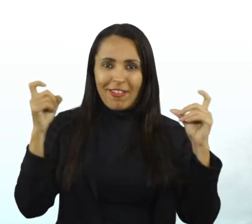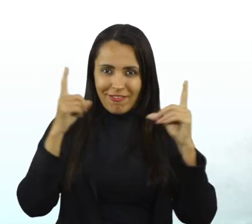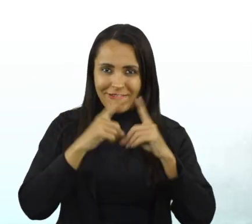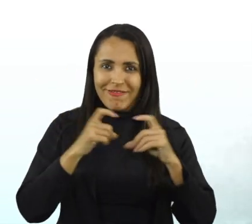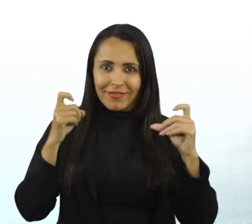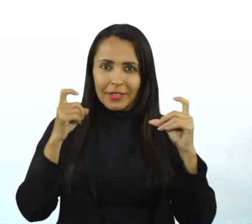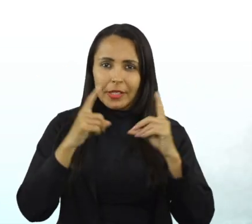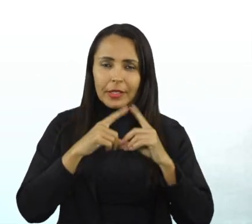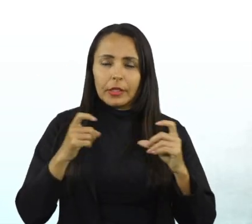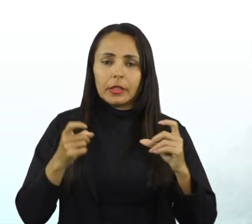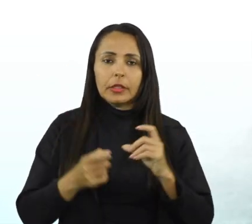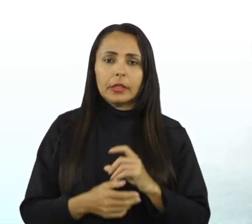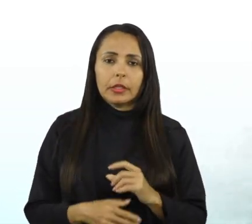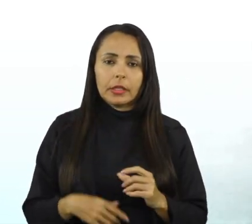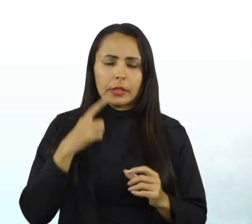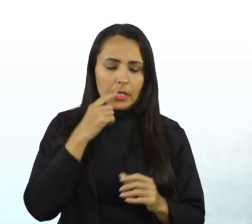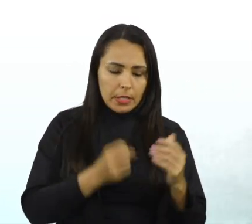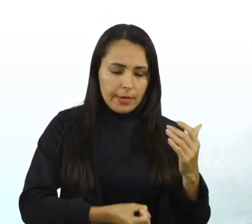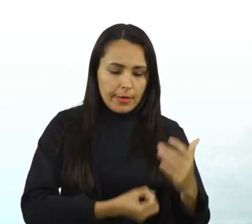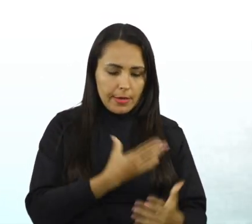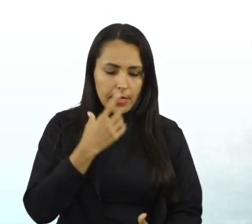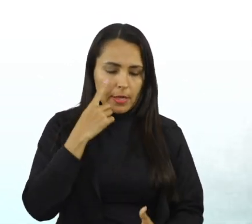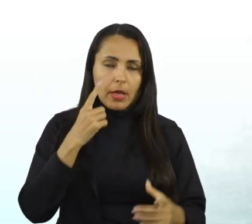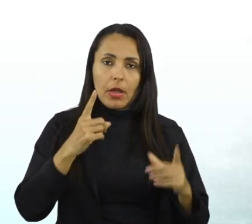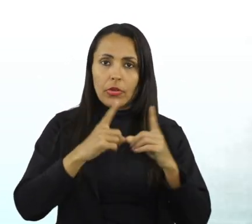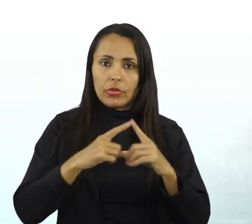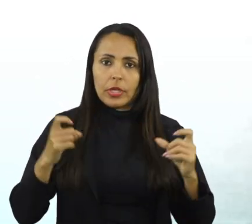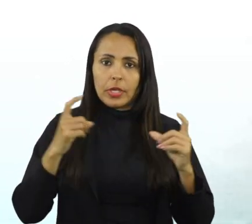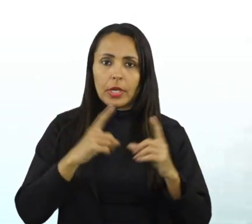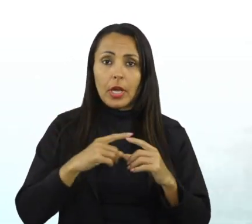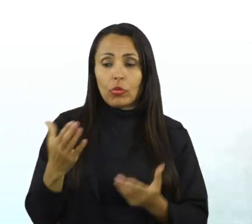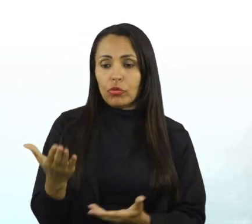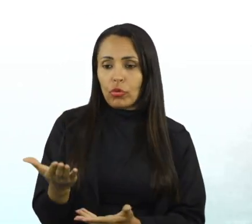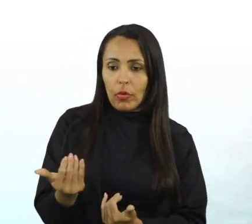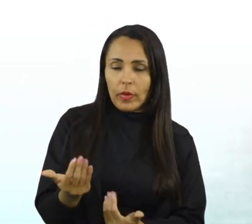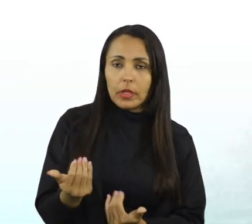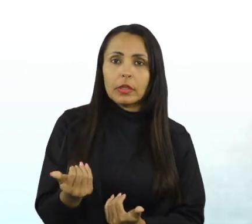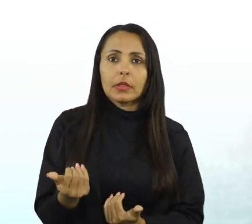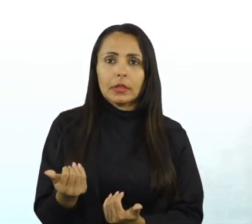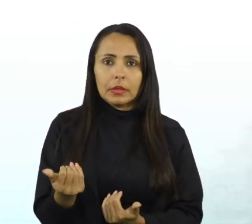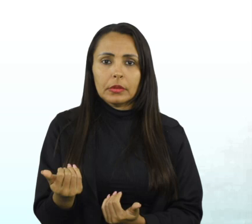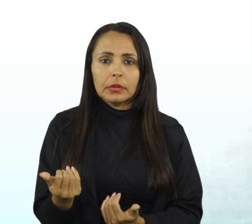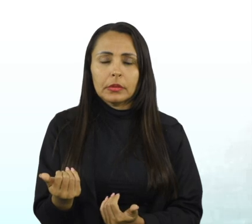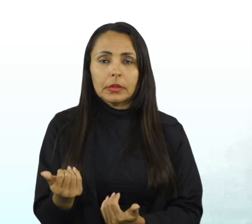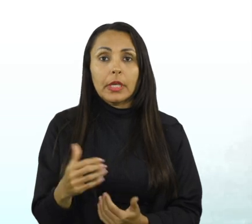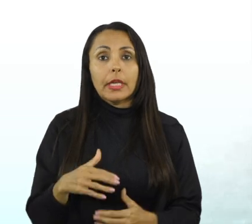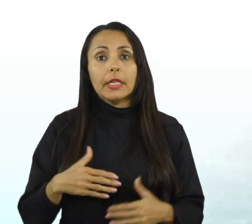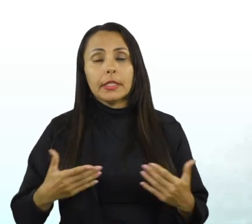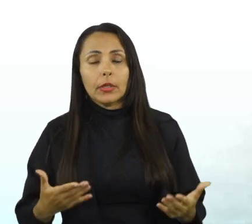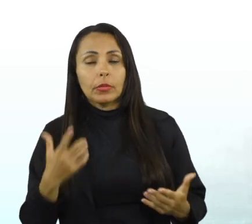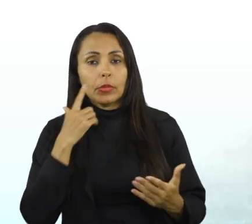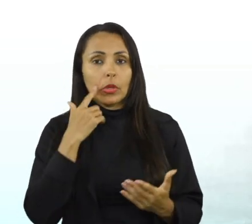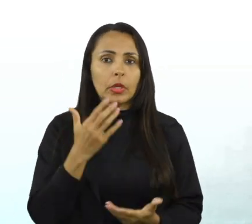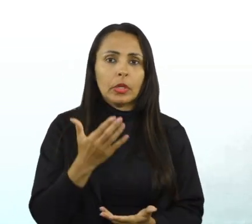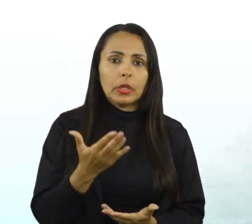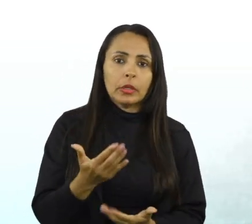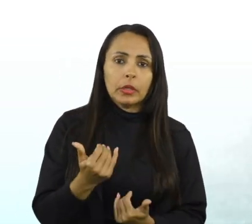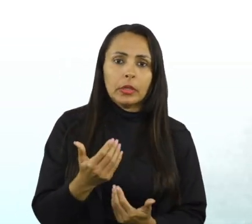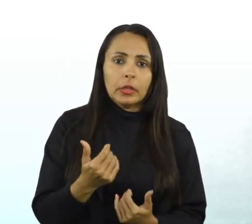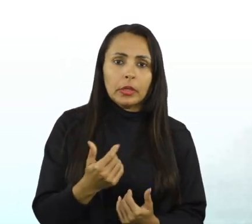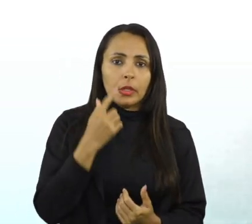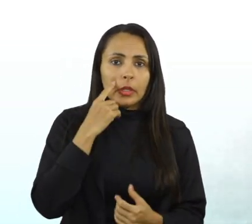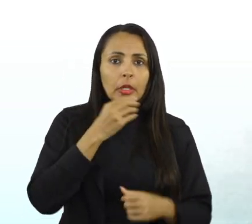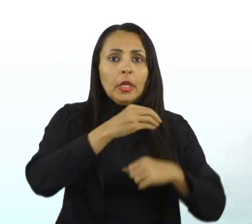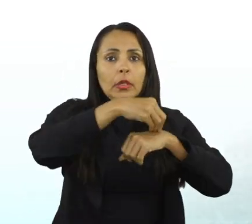quem cria a gíria é o jovem. Então, o jovem, ele passa, ele